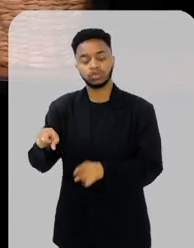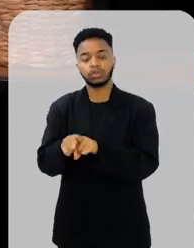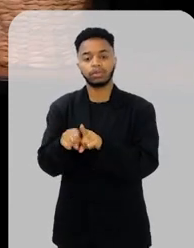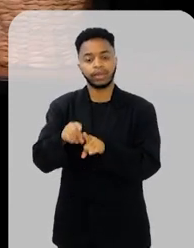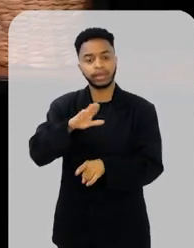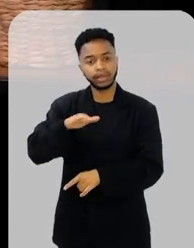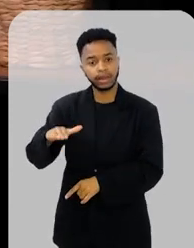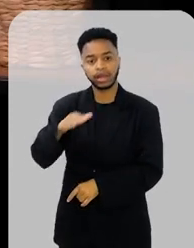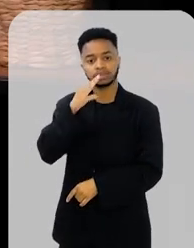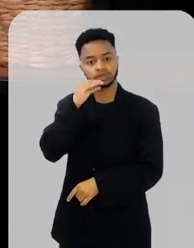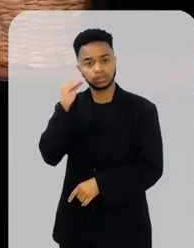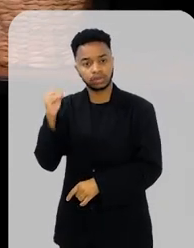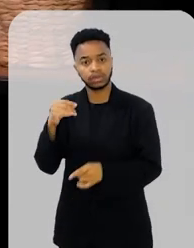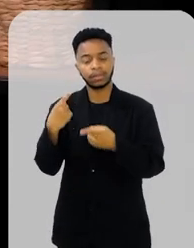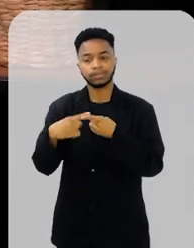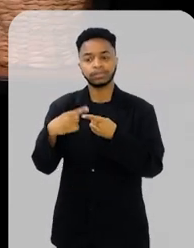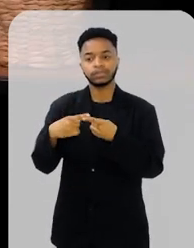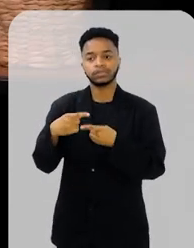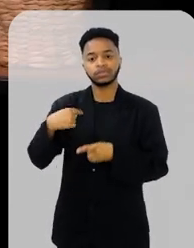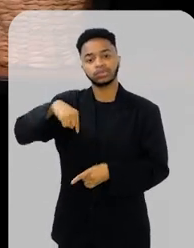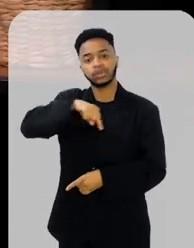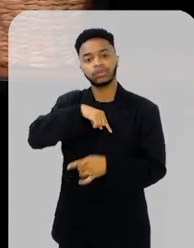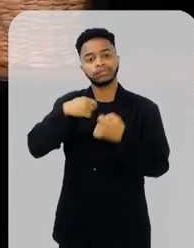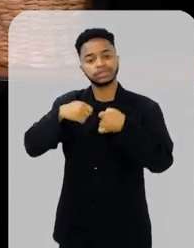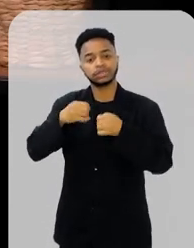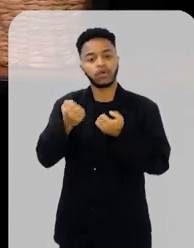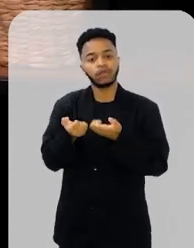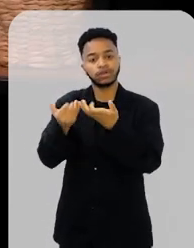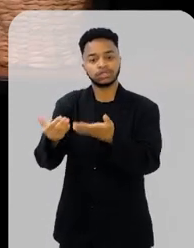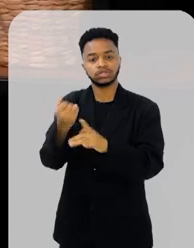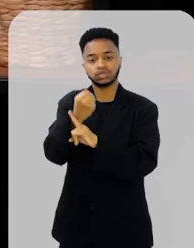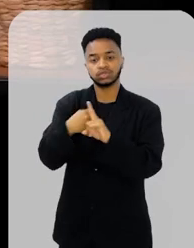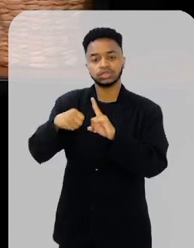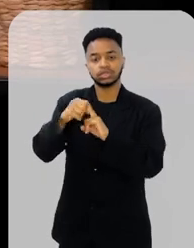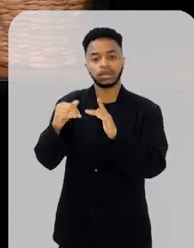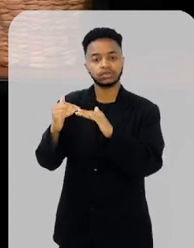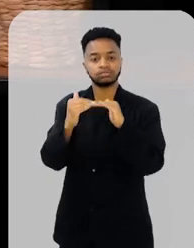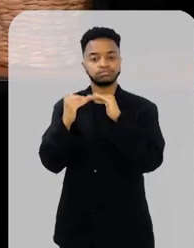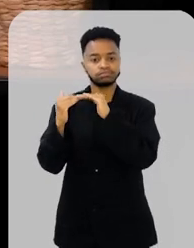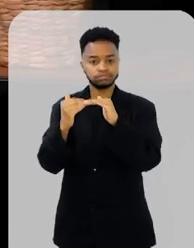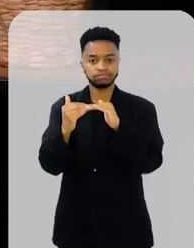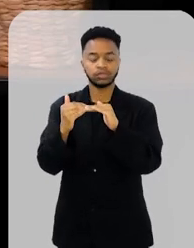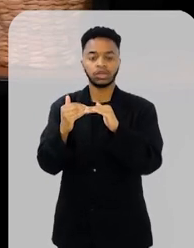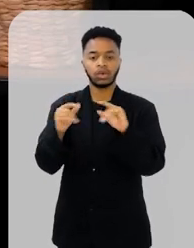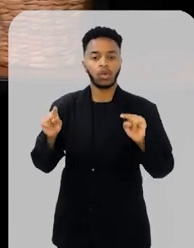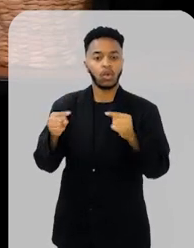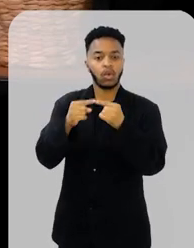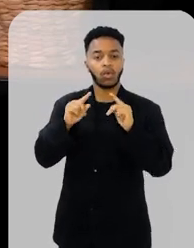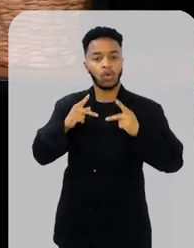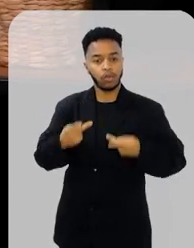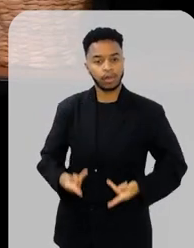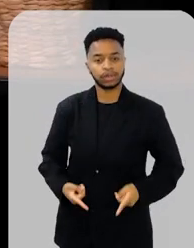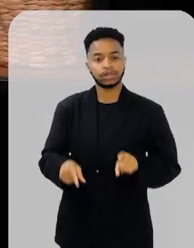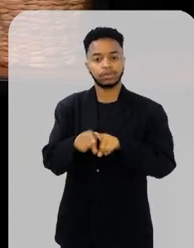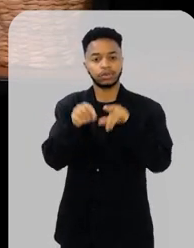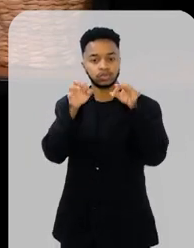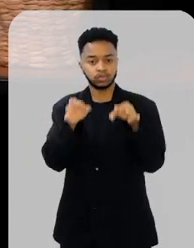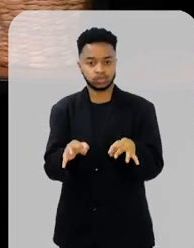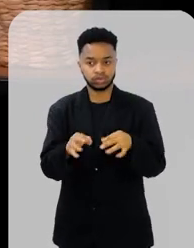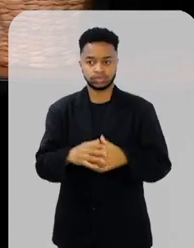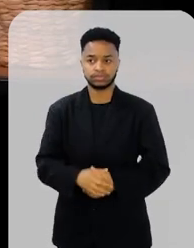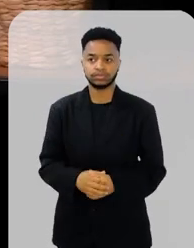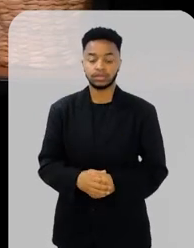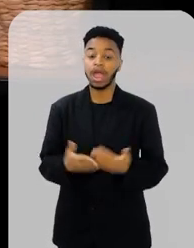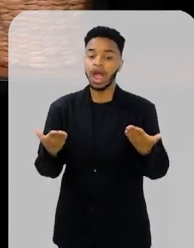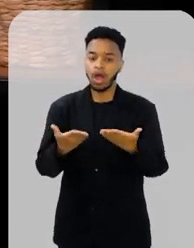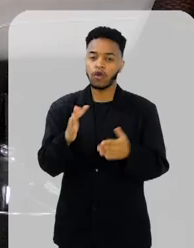desses sujeitos, das crianças e adolescentes, que a gente possa oferecer uma sociedade mais igualitária, mais humana,